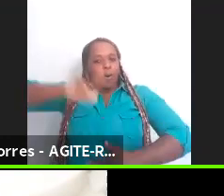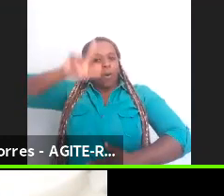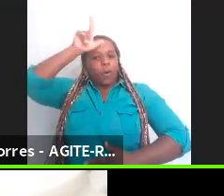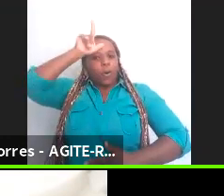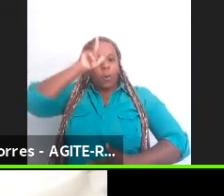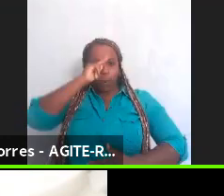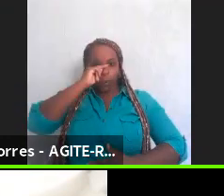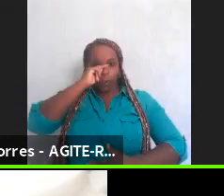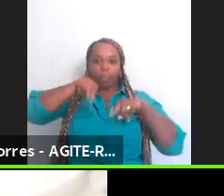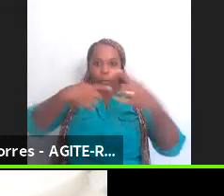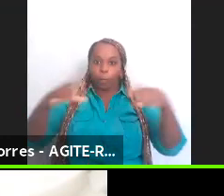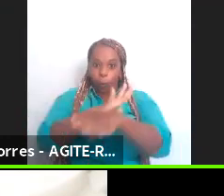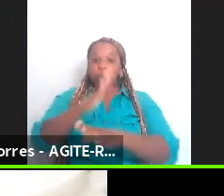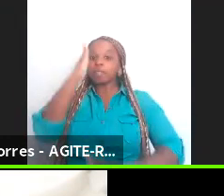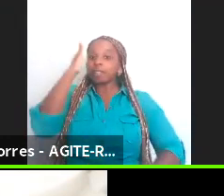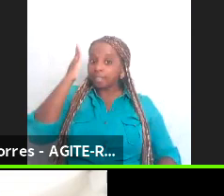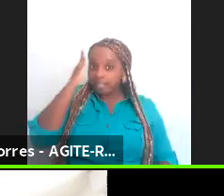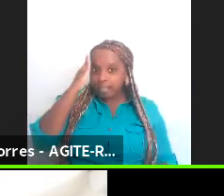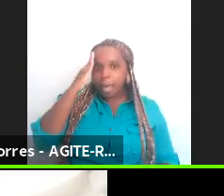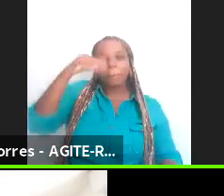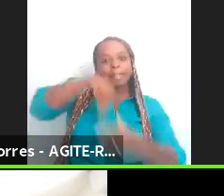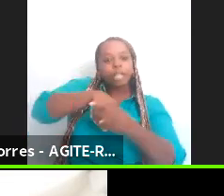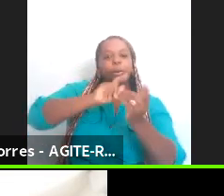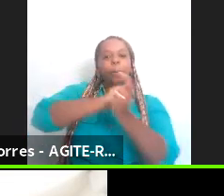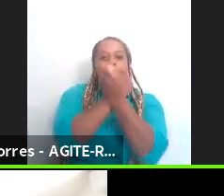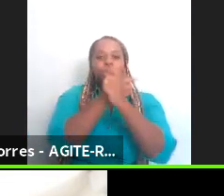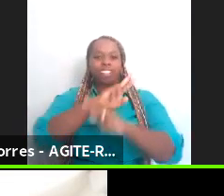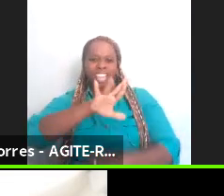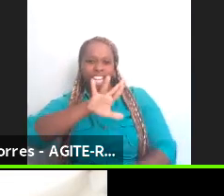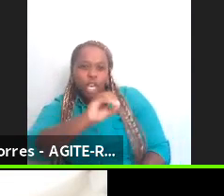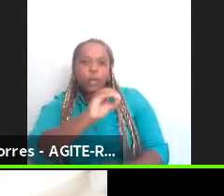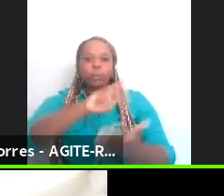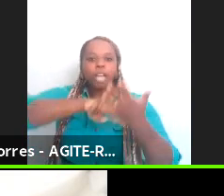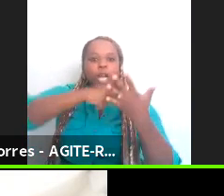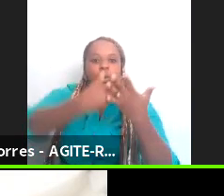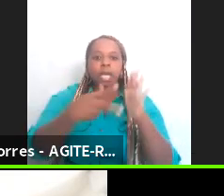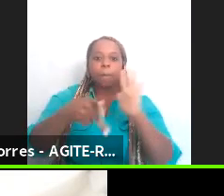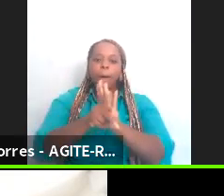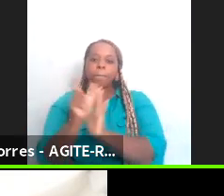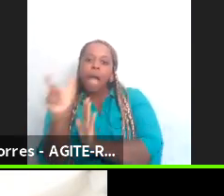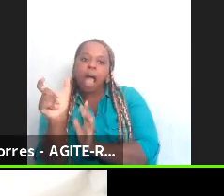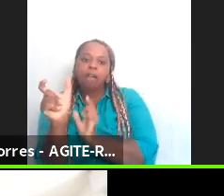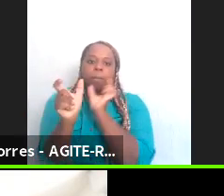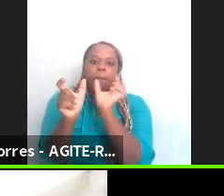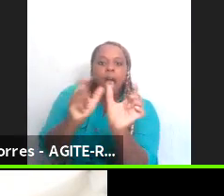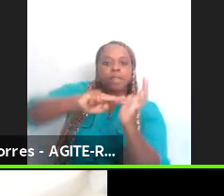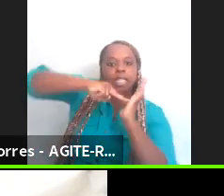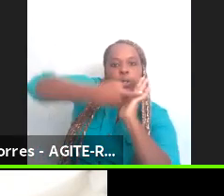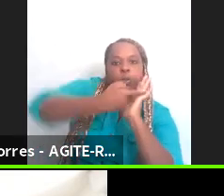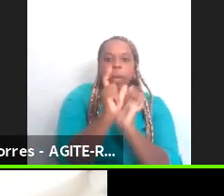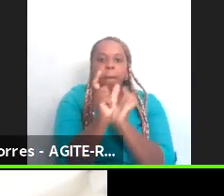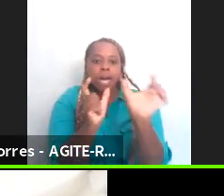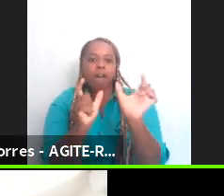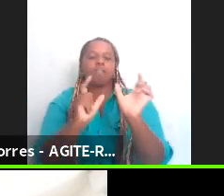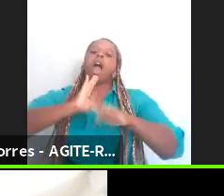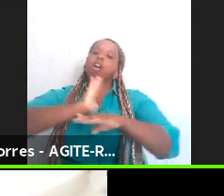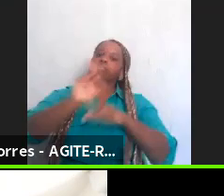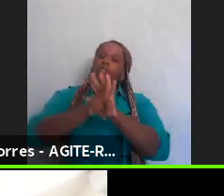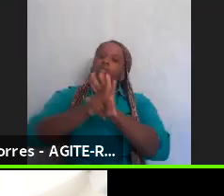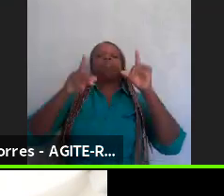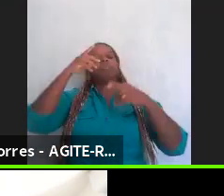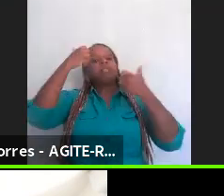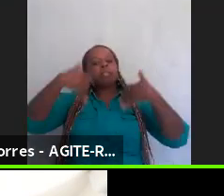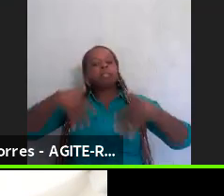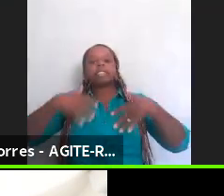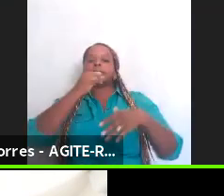uma coisa que a gente sempre aprendeu na PUC é que a gente não vai fazer uma tradução palavra a palavra. E isso ajuda muito, especialmente quando você